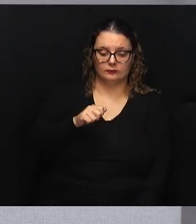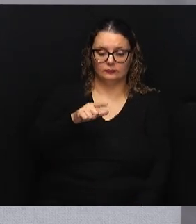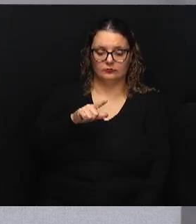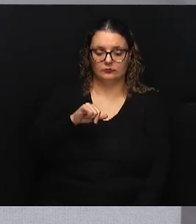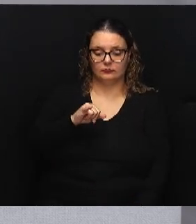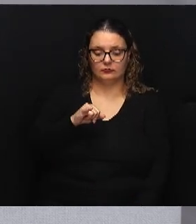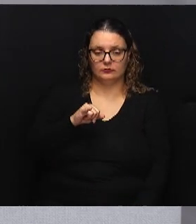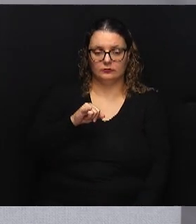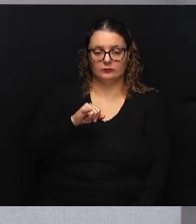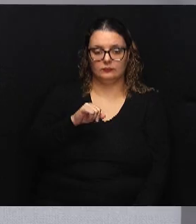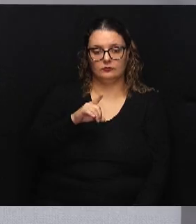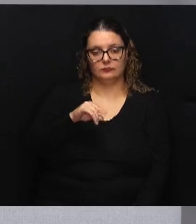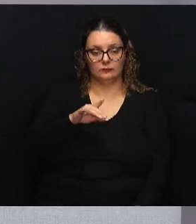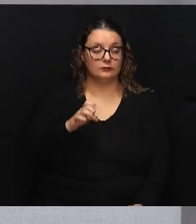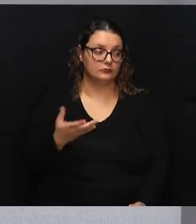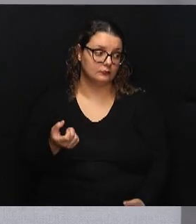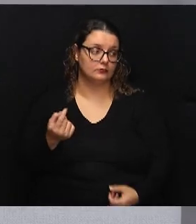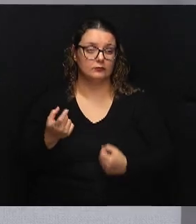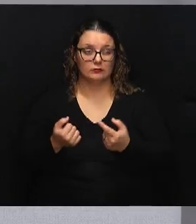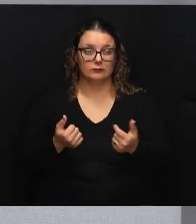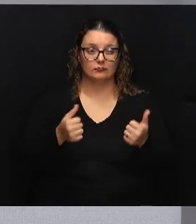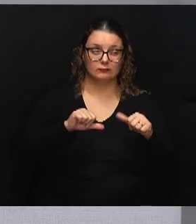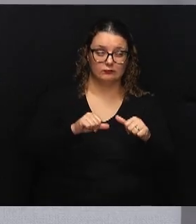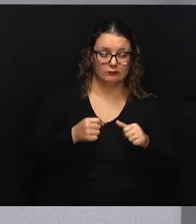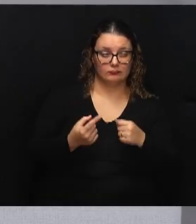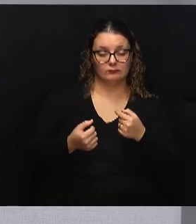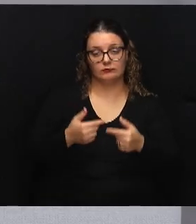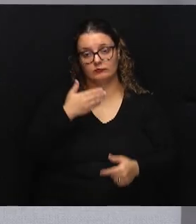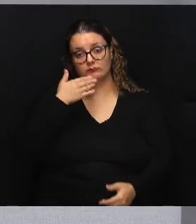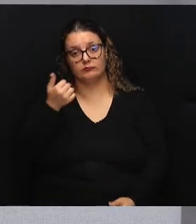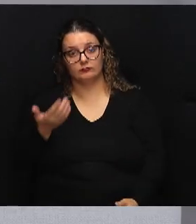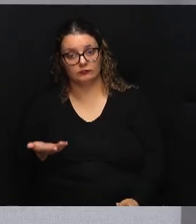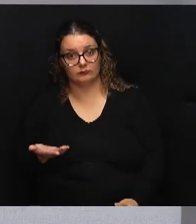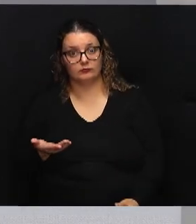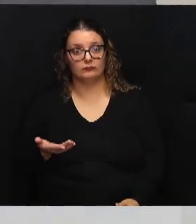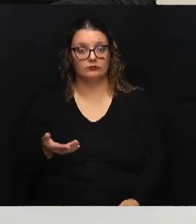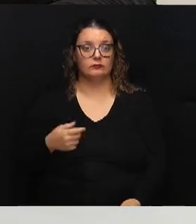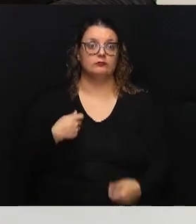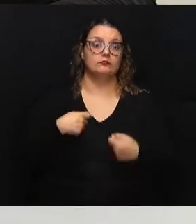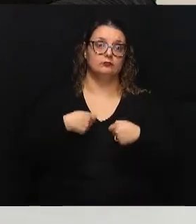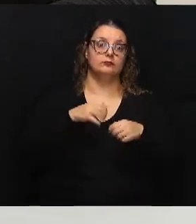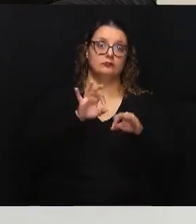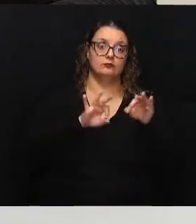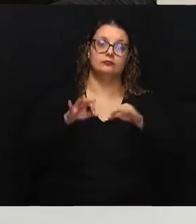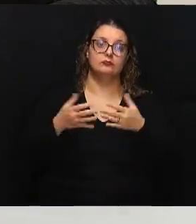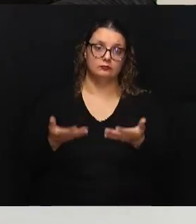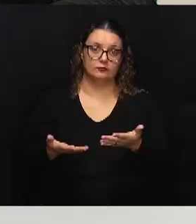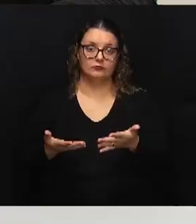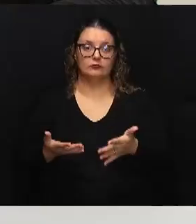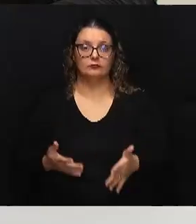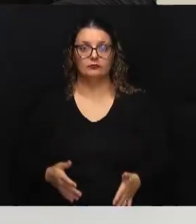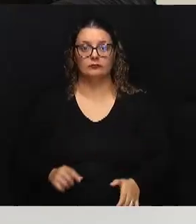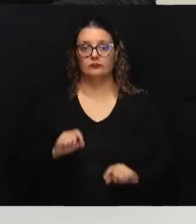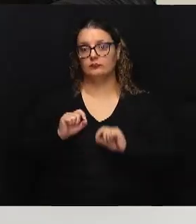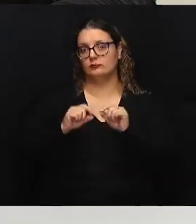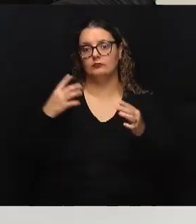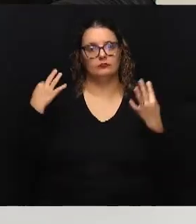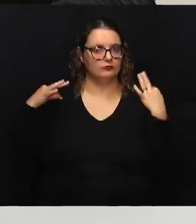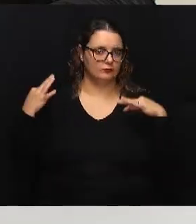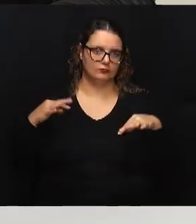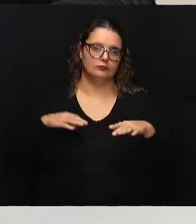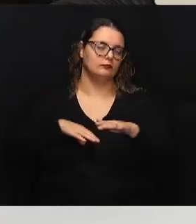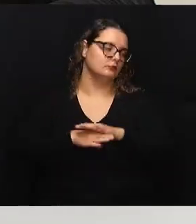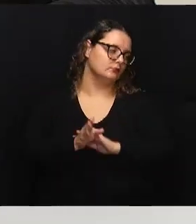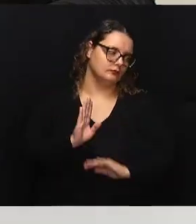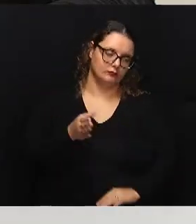estão melhor, outros períodos que estão pior, né, você tem que se planejar em relação a isso. Então quem trabalha com turismo já tá